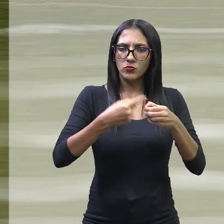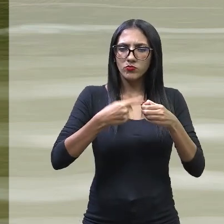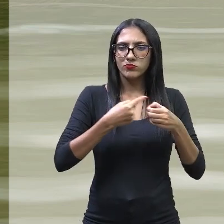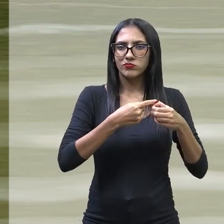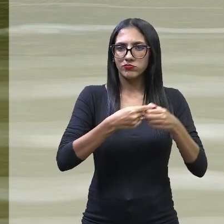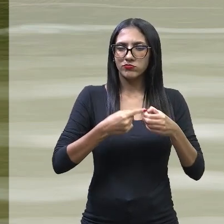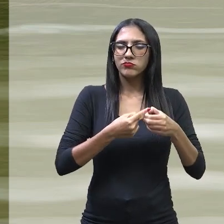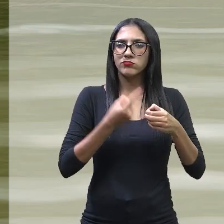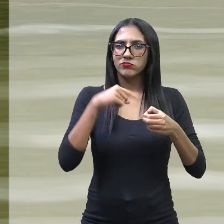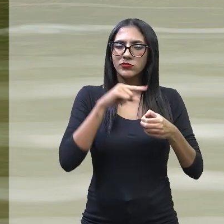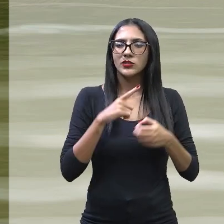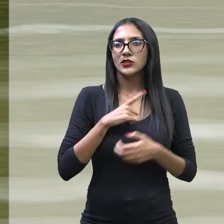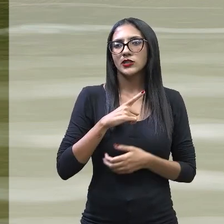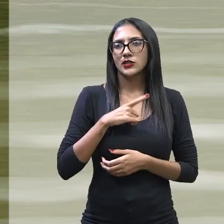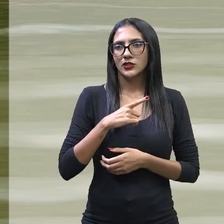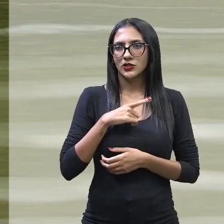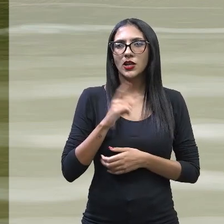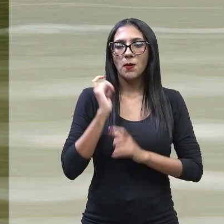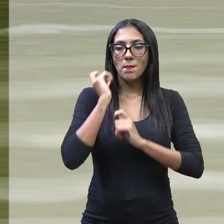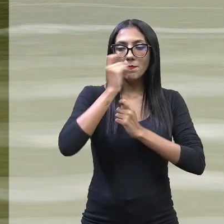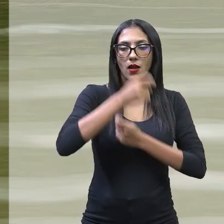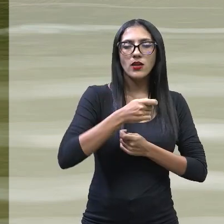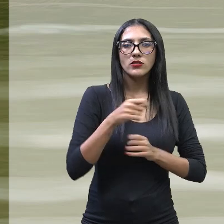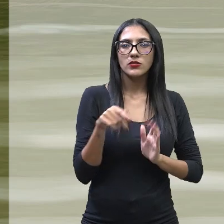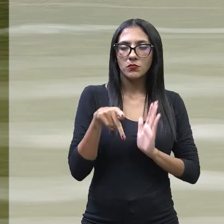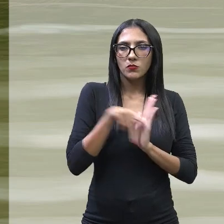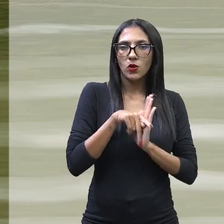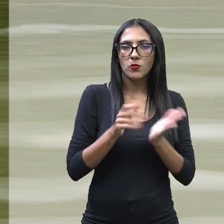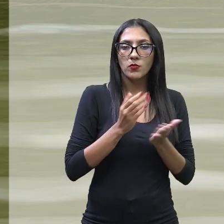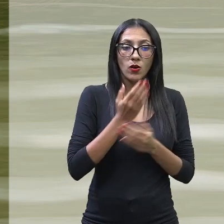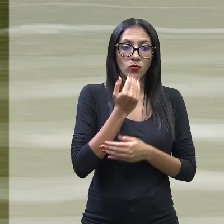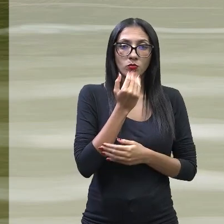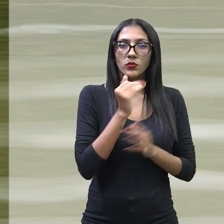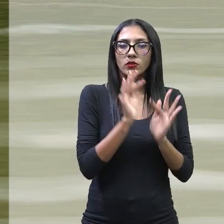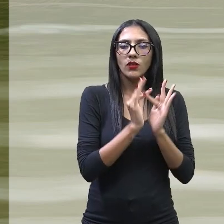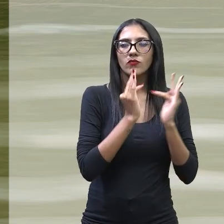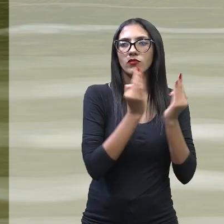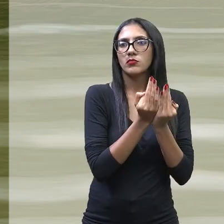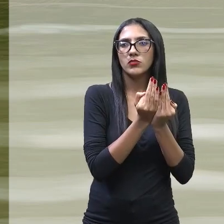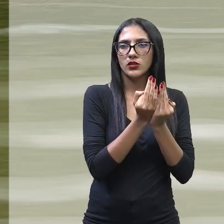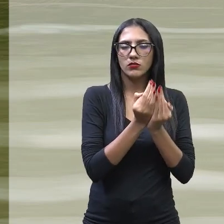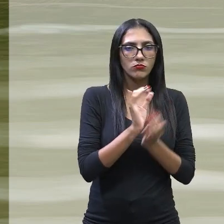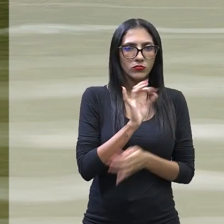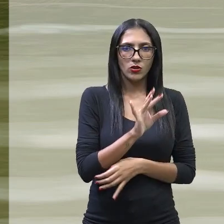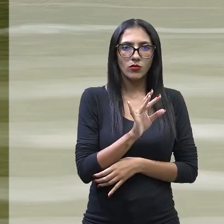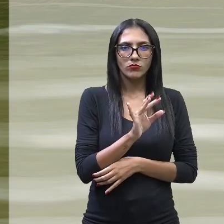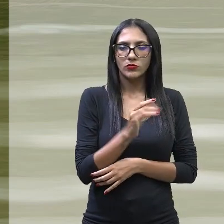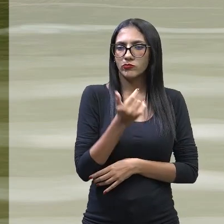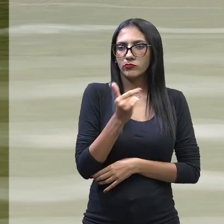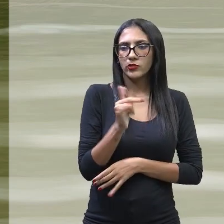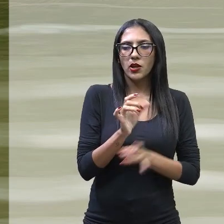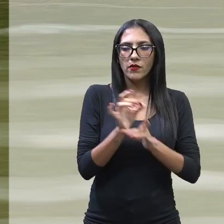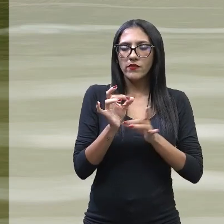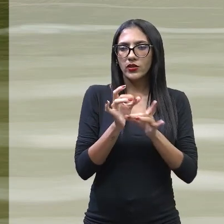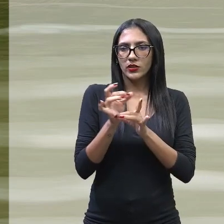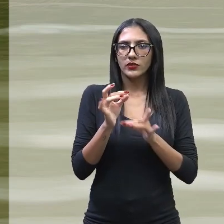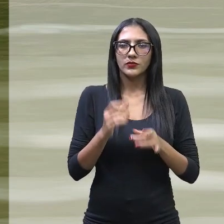né? Que as pessoas praticam muito a pesca de subsistência, de pesca somente para o seu consumo, né?